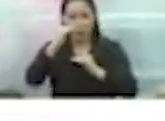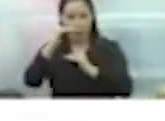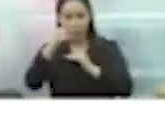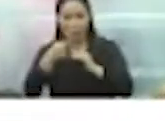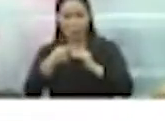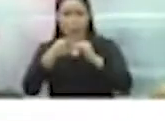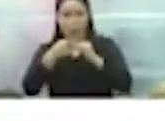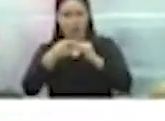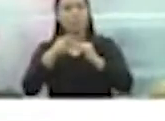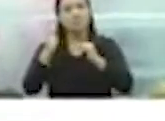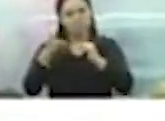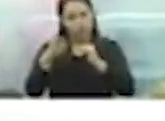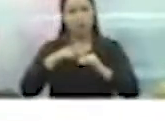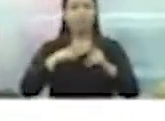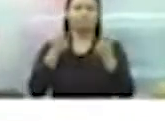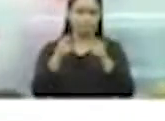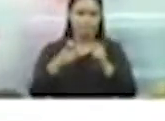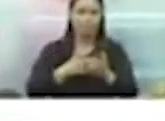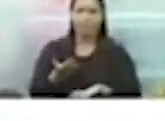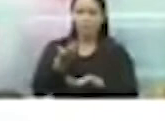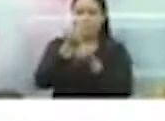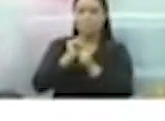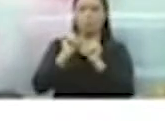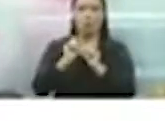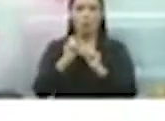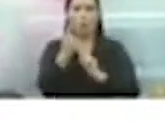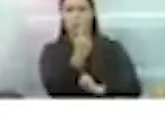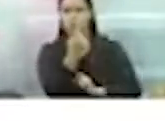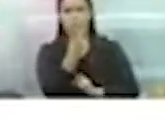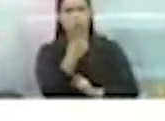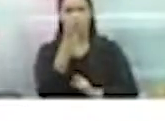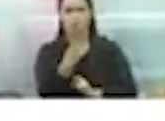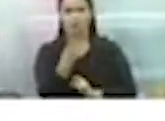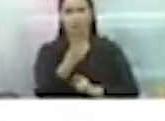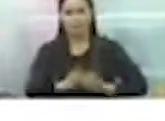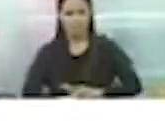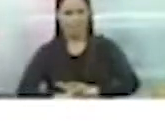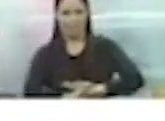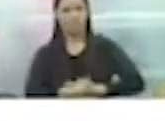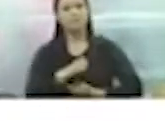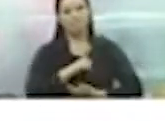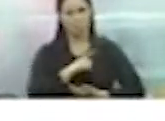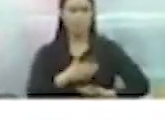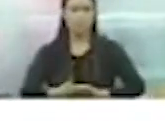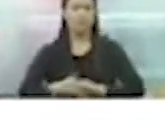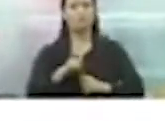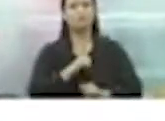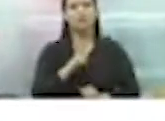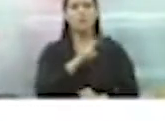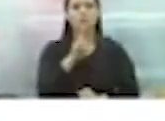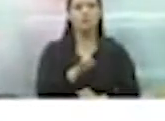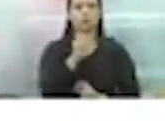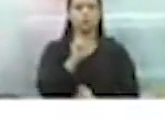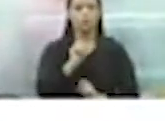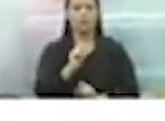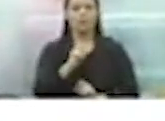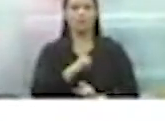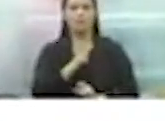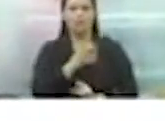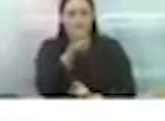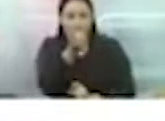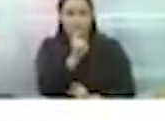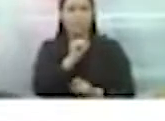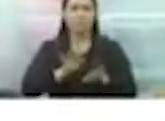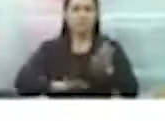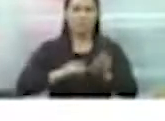já é suficiente para alimentar 1, 2, 3 crianças. A gente tem crianças que fazem uso aí, né, por refeição,